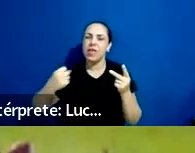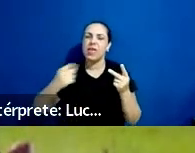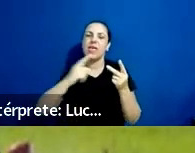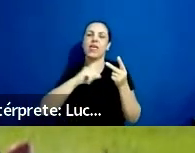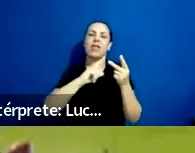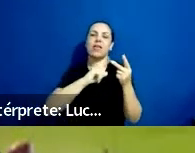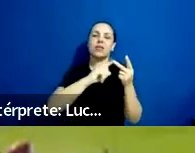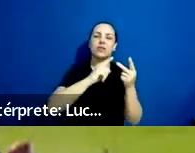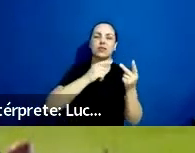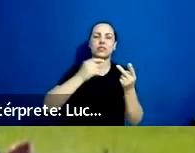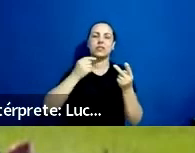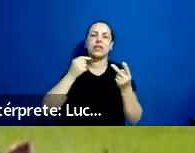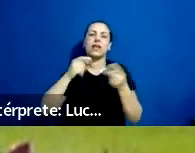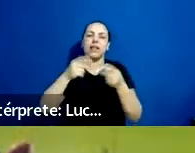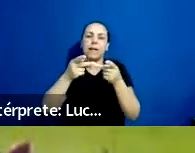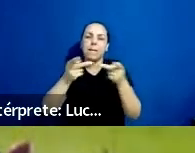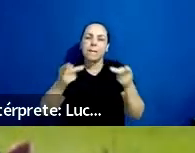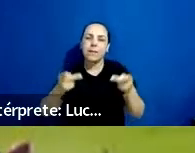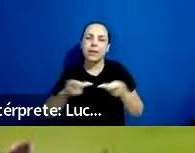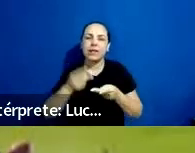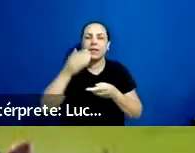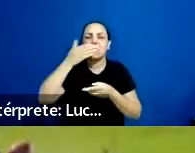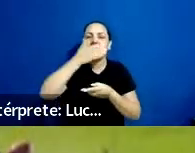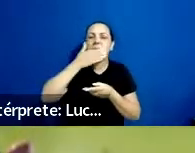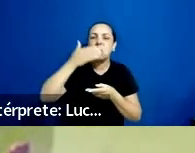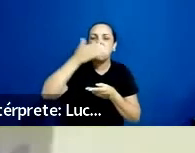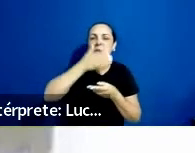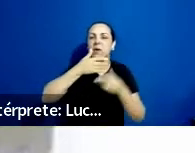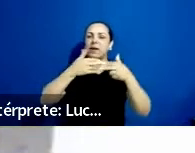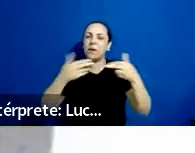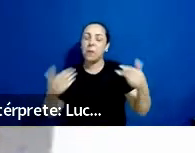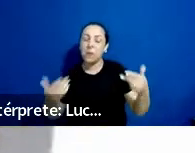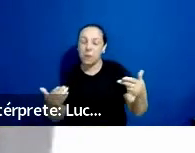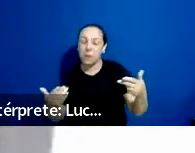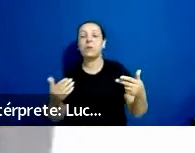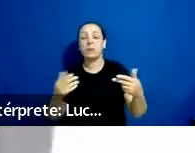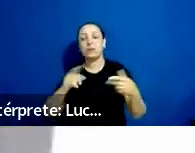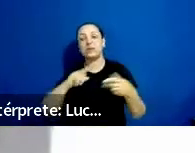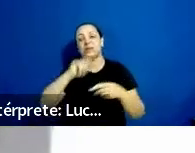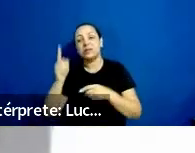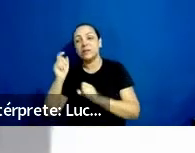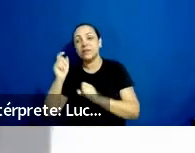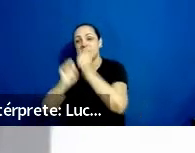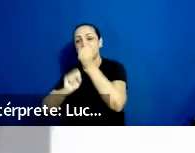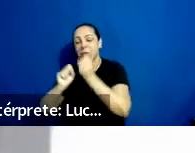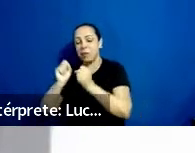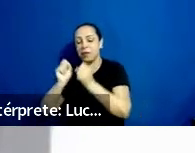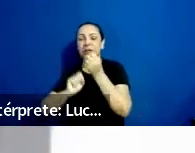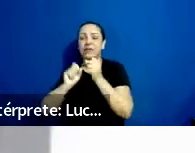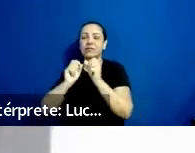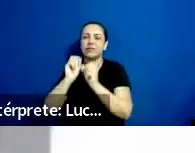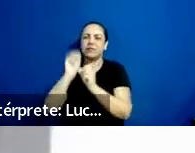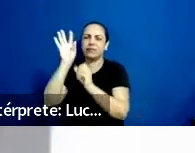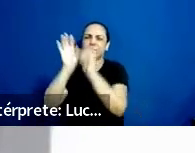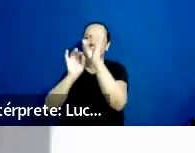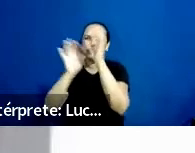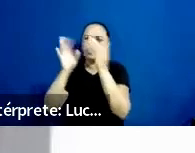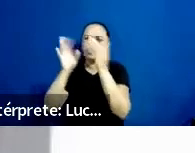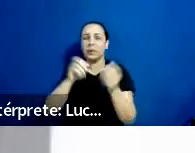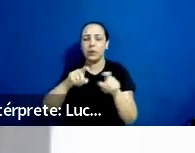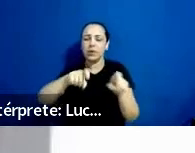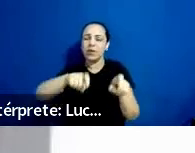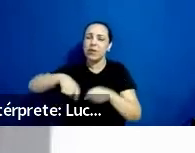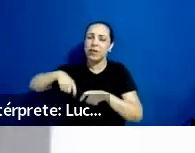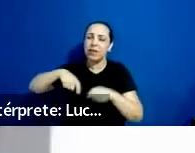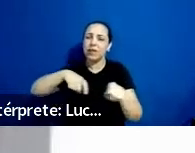alguns agrotóxicos. Então, hoje em dia, o que acontece? A gente está muito desconexo da natureza,